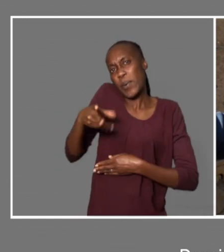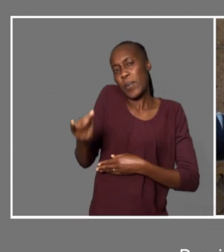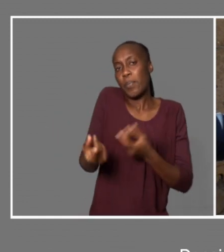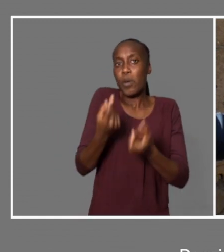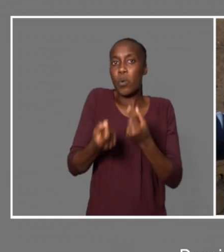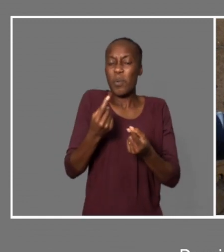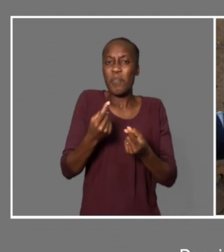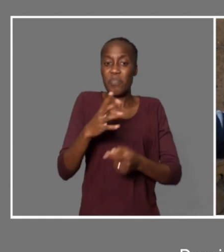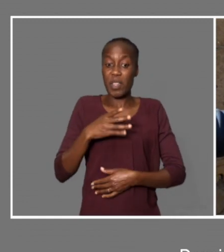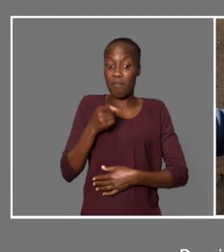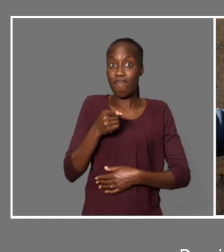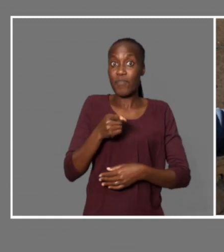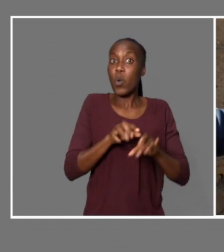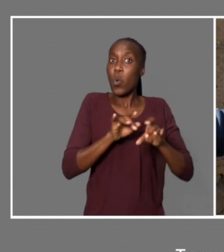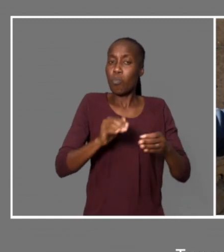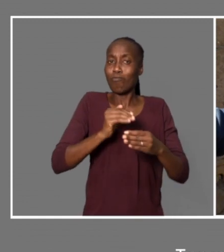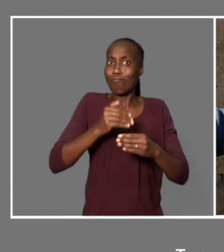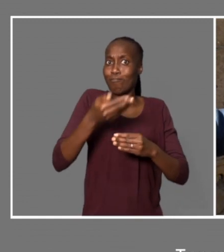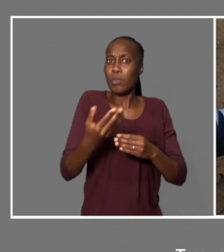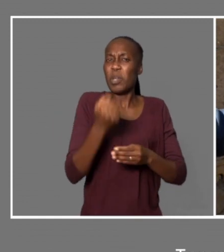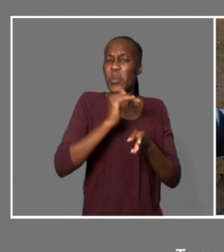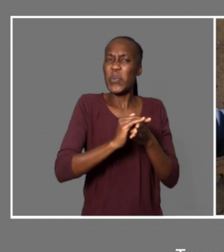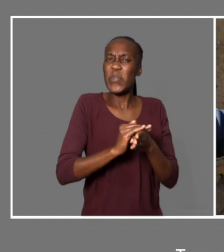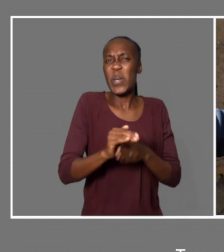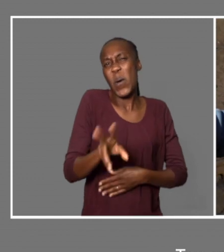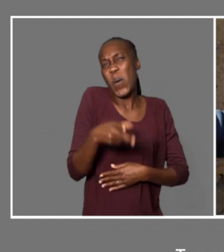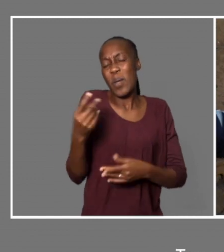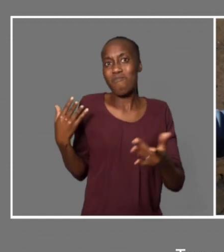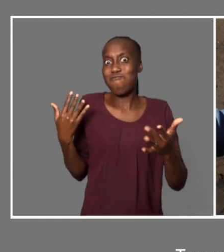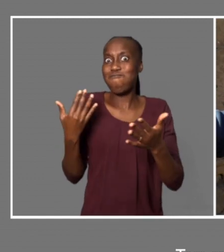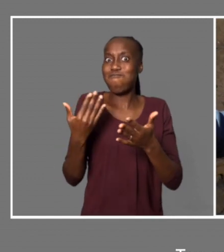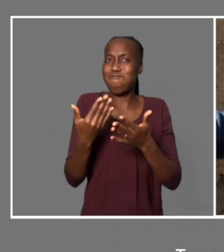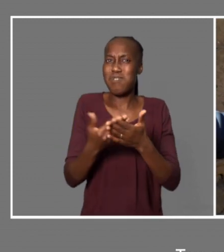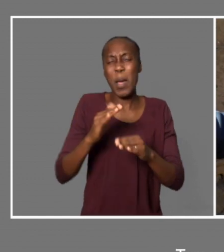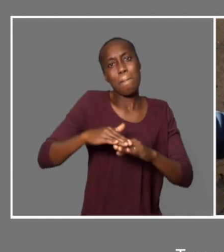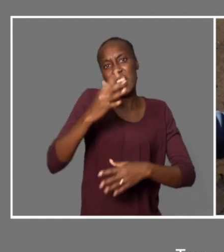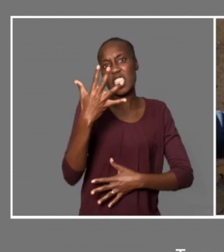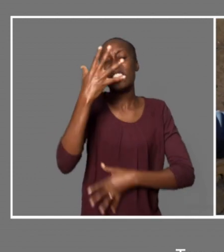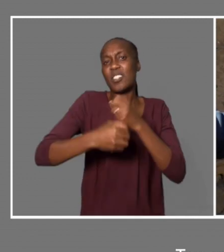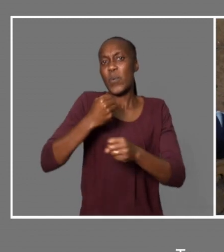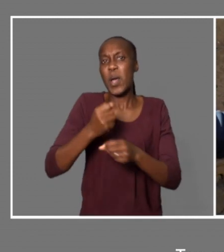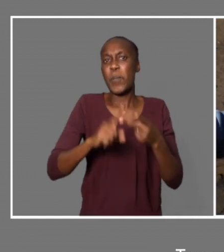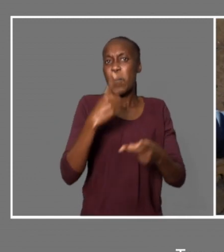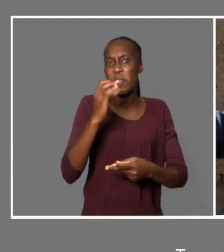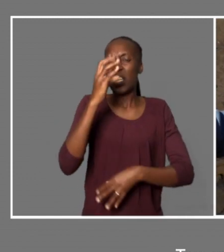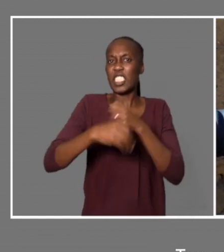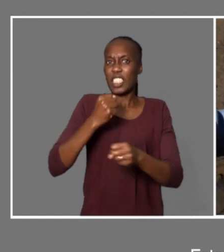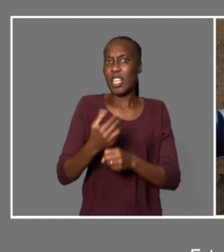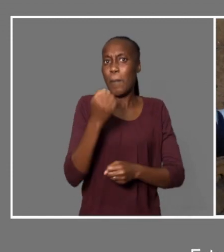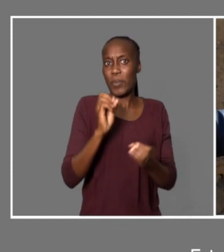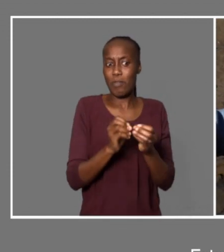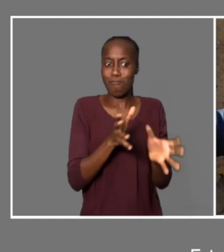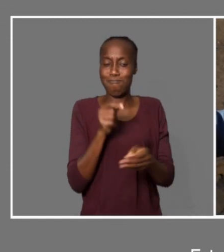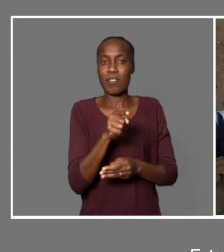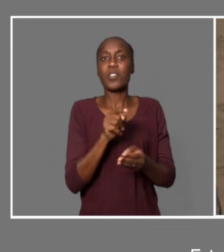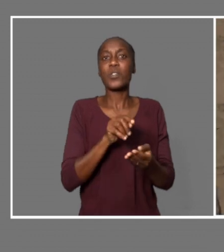monografia, os computadores têm de usar, tem muita vida esse computador. Mais de cinco anos, dez anos, vou conservar bem. E estou